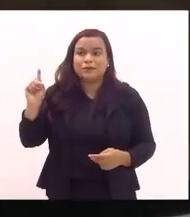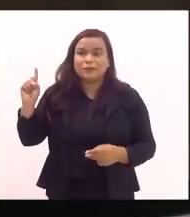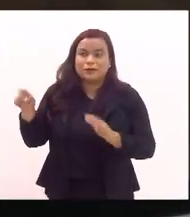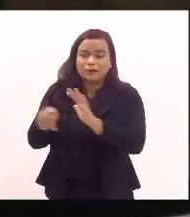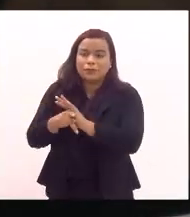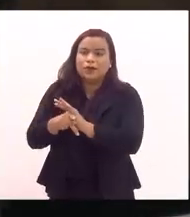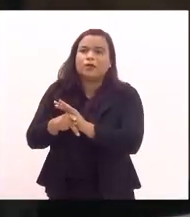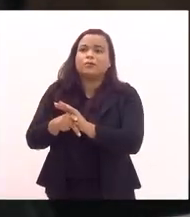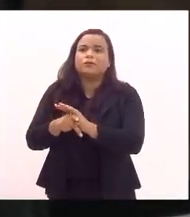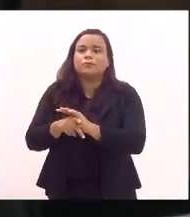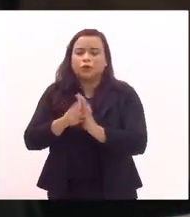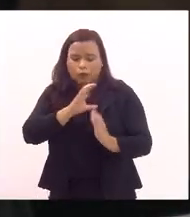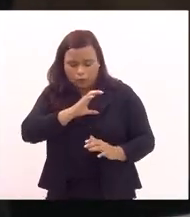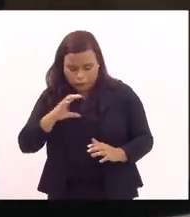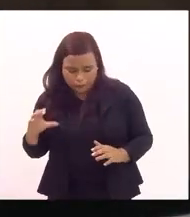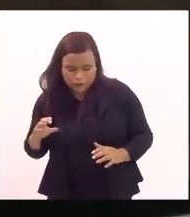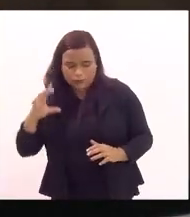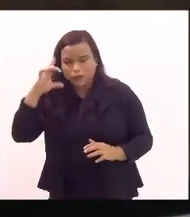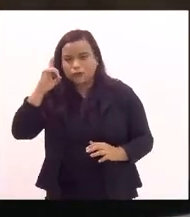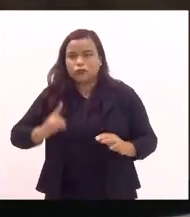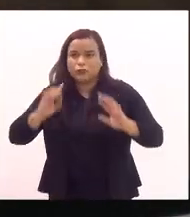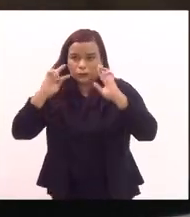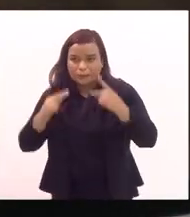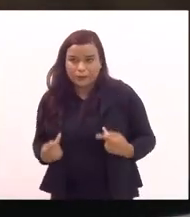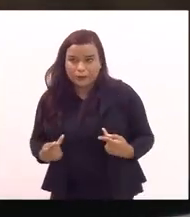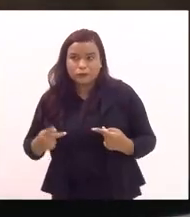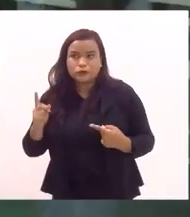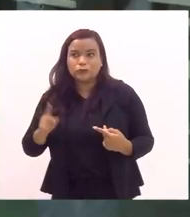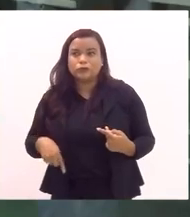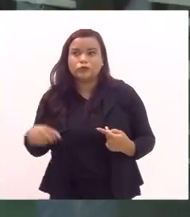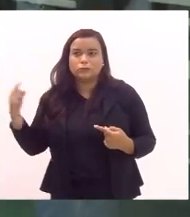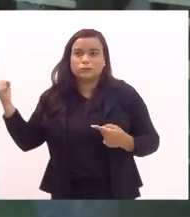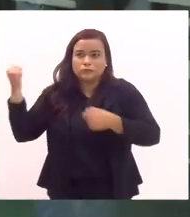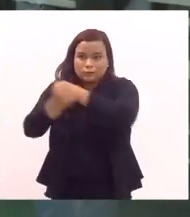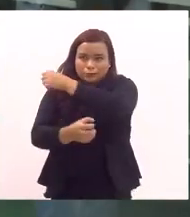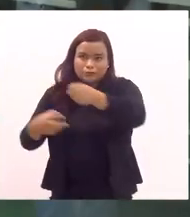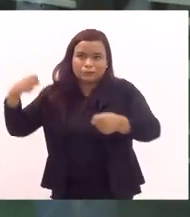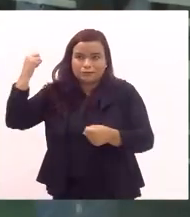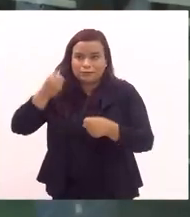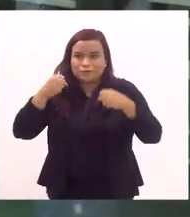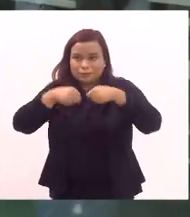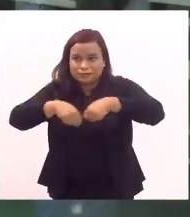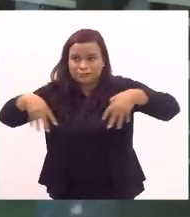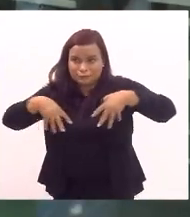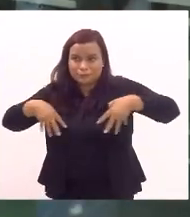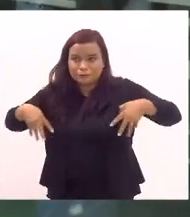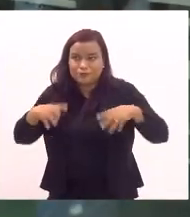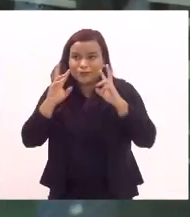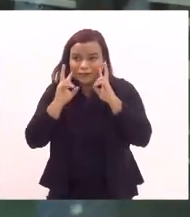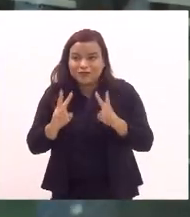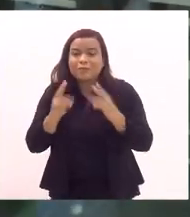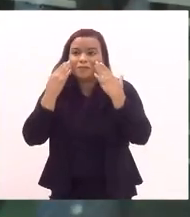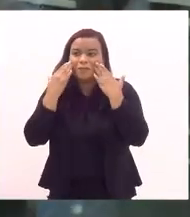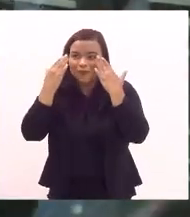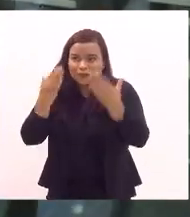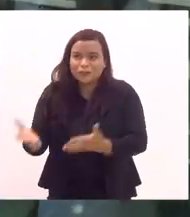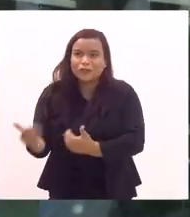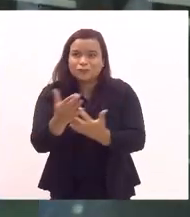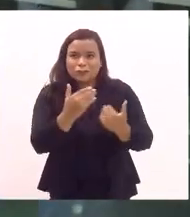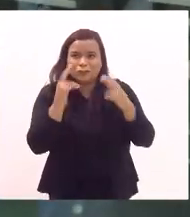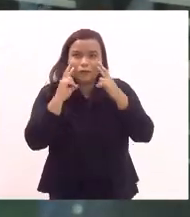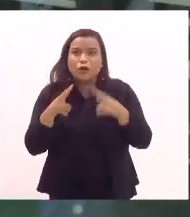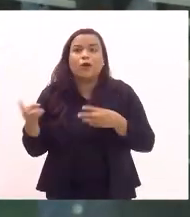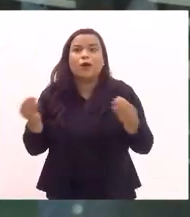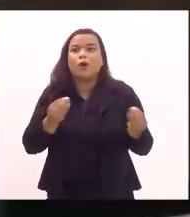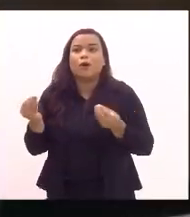Humanos um projeto importante da comissão de ocupação da casa do Povo de mostrar né Para nossa juventude esse espaço e